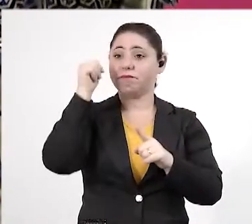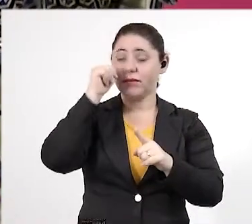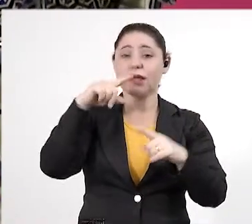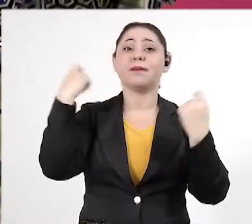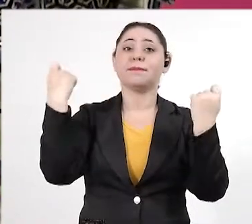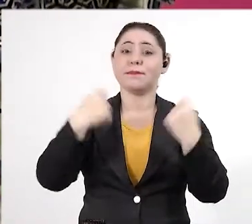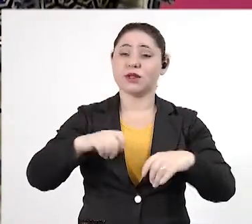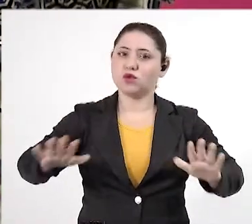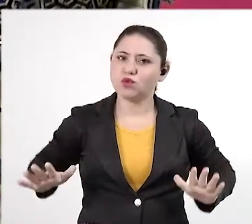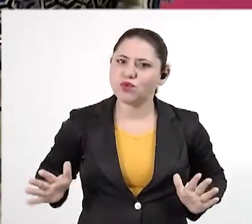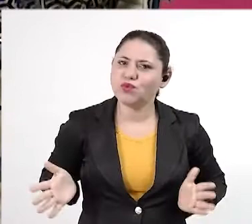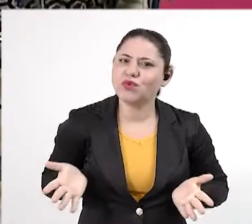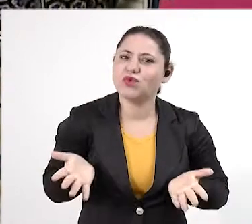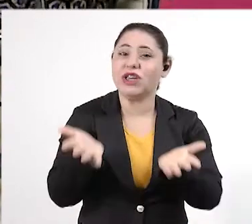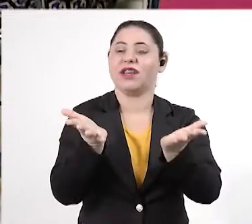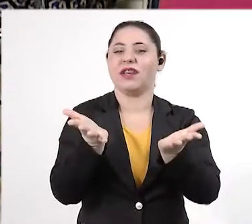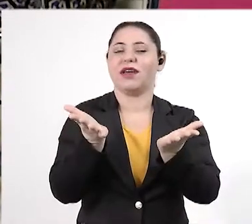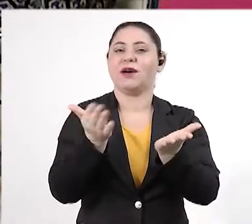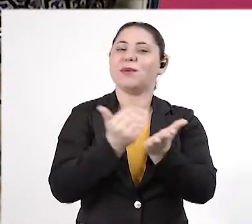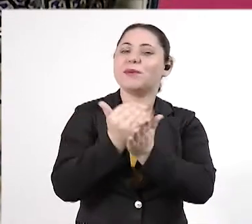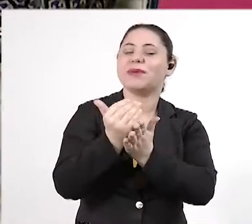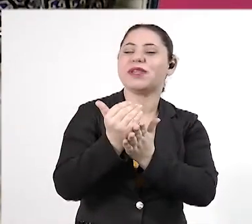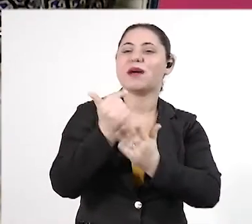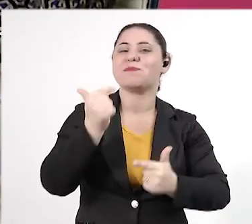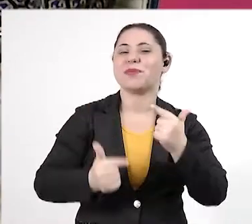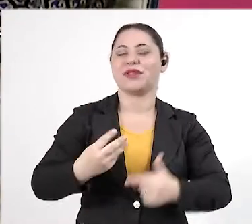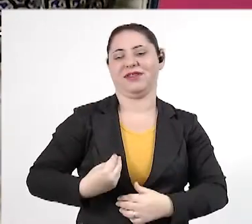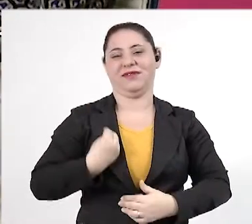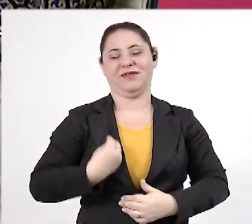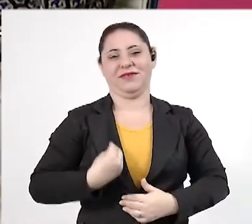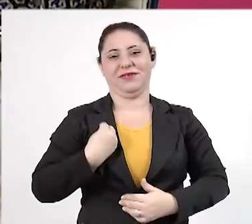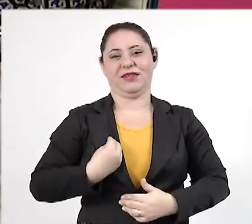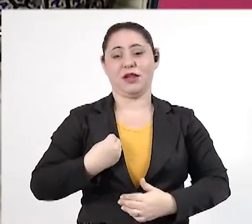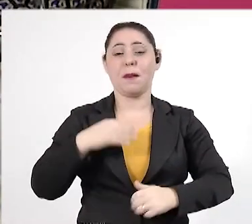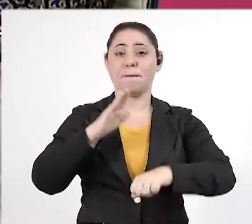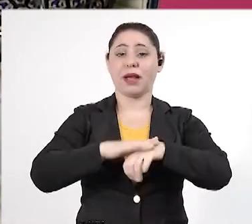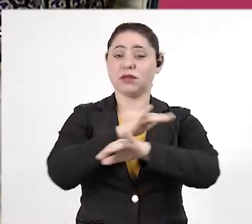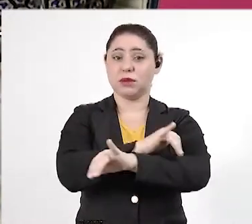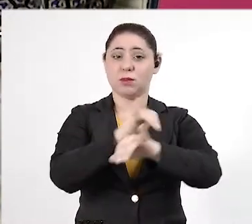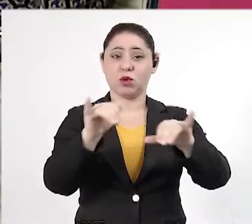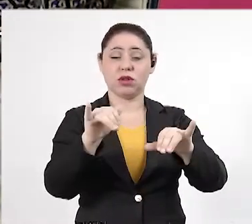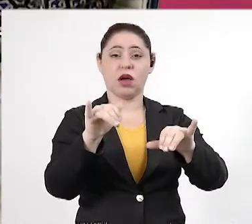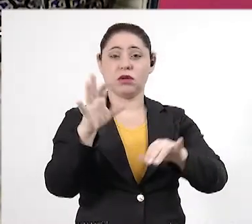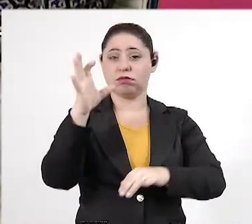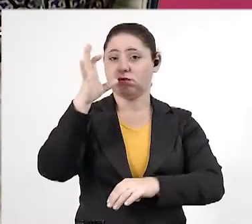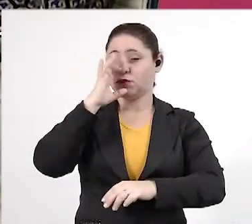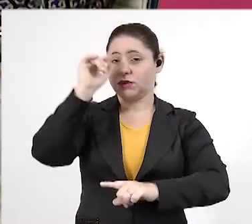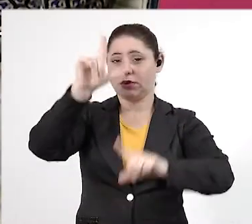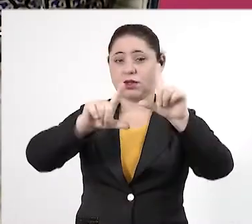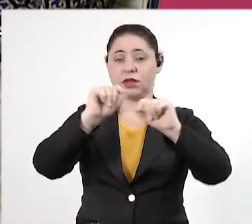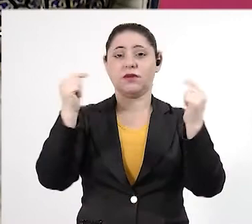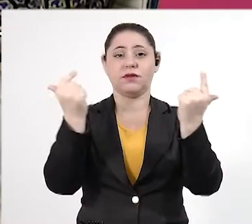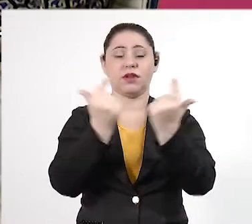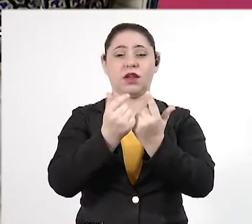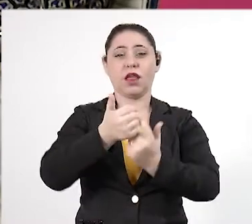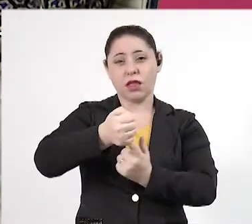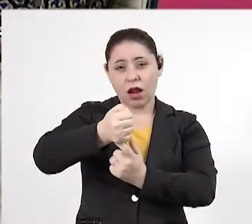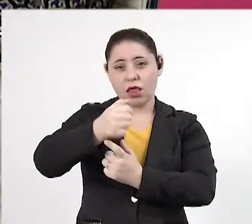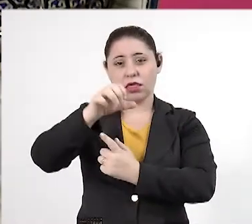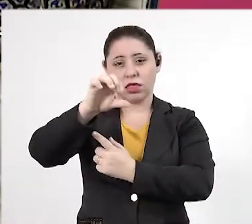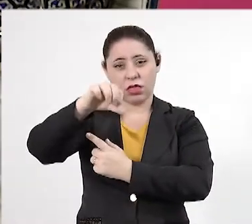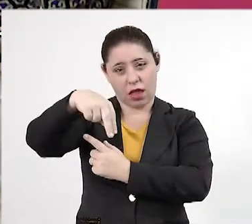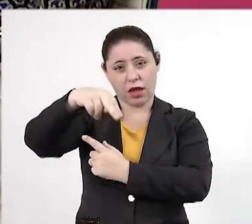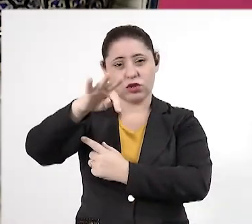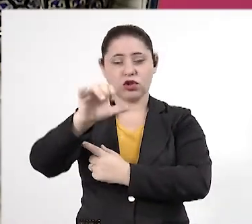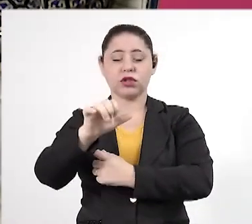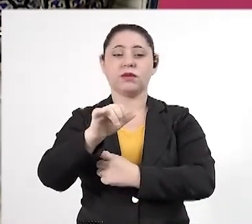com as mulheres que precisam de um empurrãozinho para ingressar na vida política. Mais informações você acompanha na TV Assembleia, no canal 9